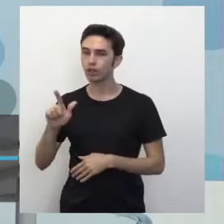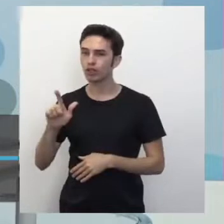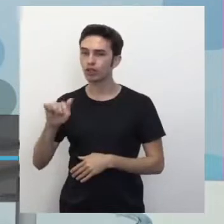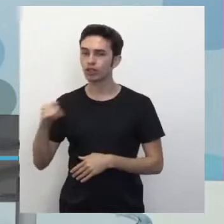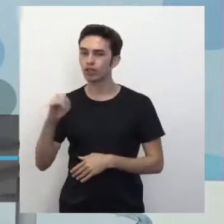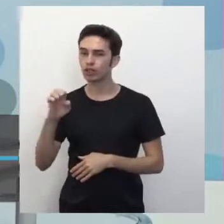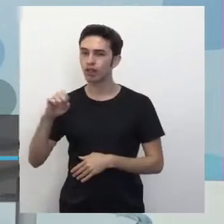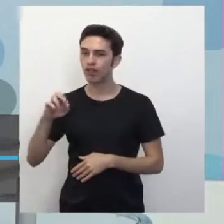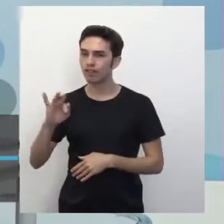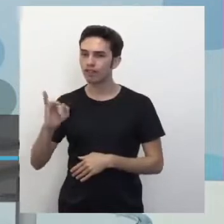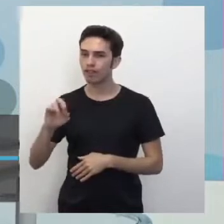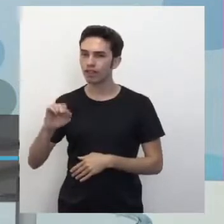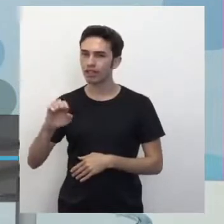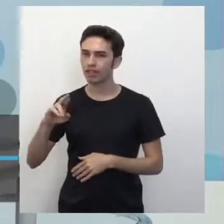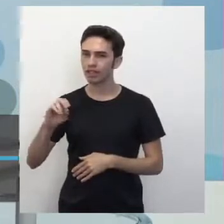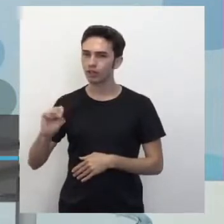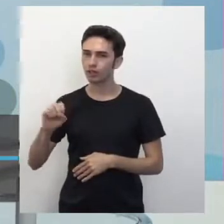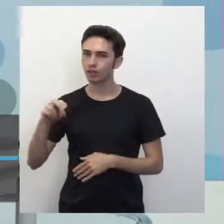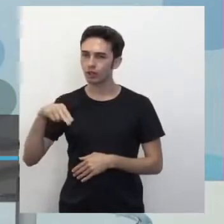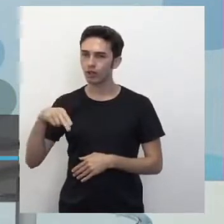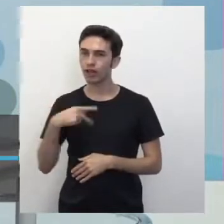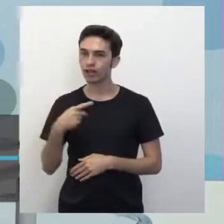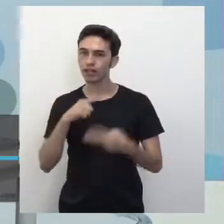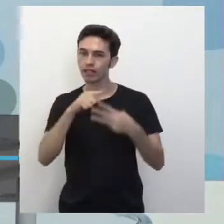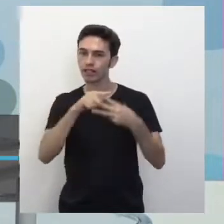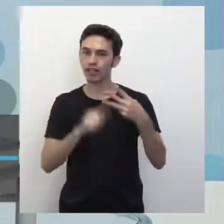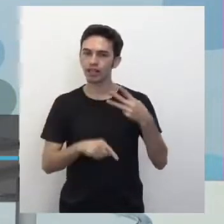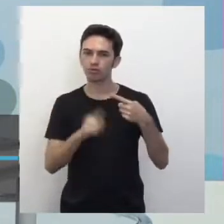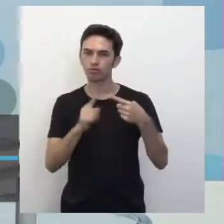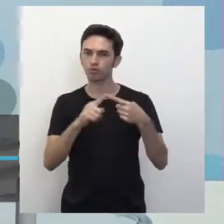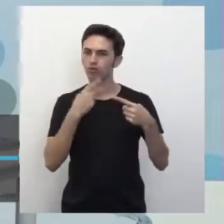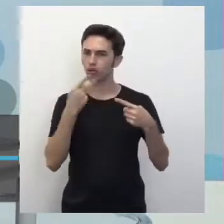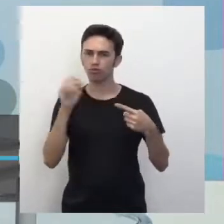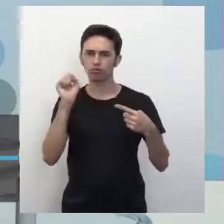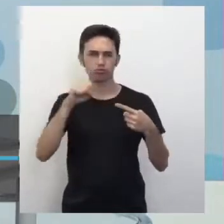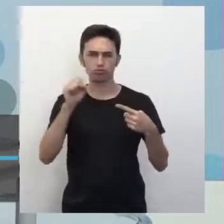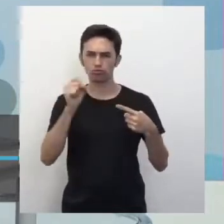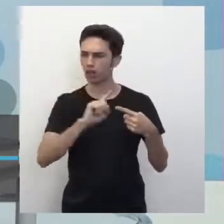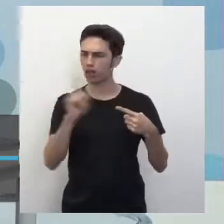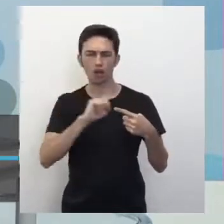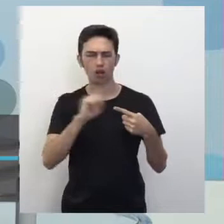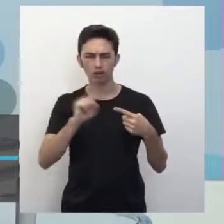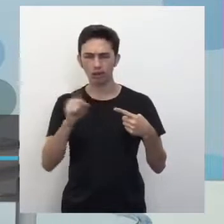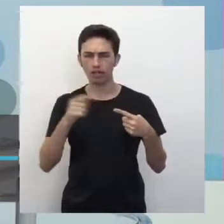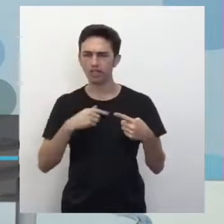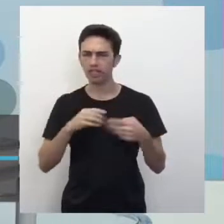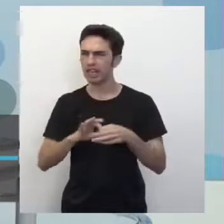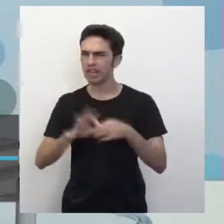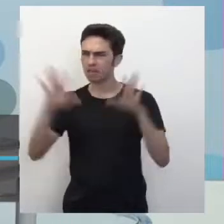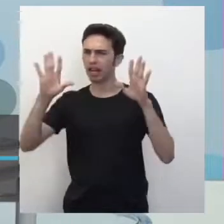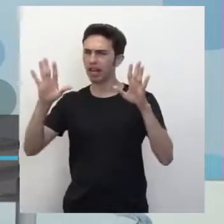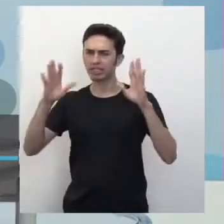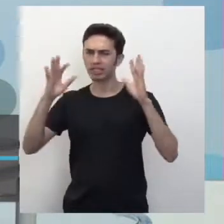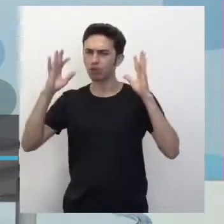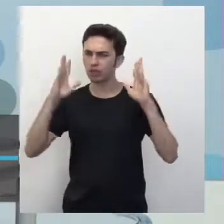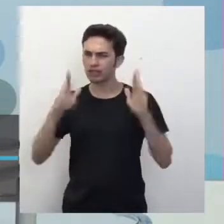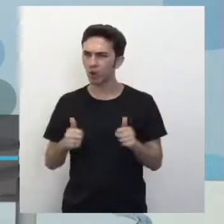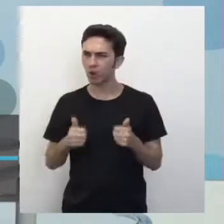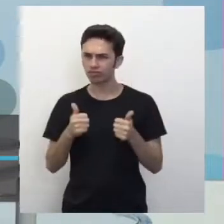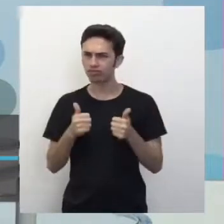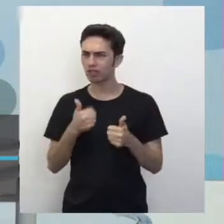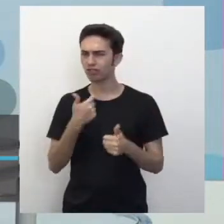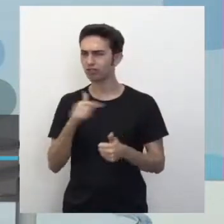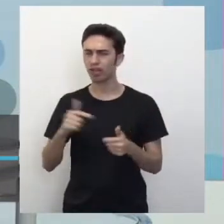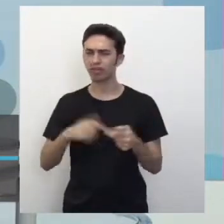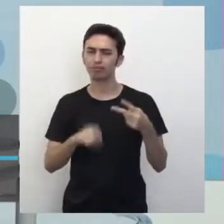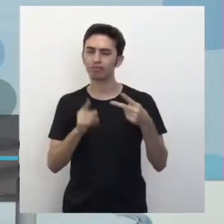3 apontamentos dos seus alunos. Um deles disse, não, jamais temos a liberdade plena. Um segundo disse, sempre